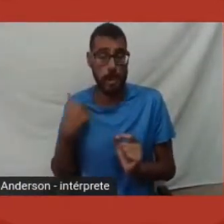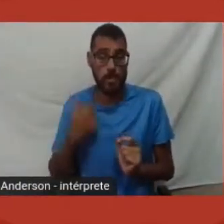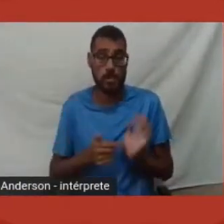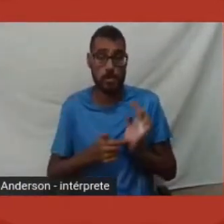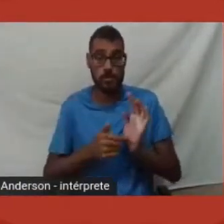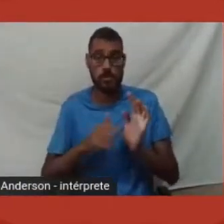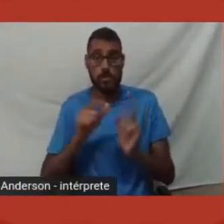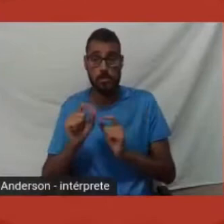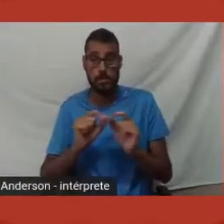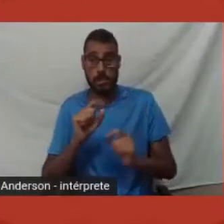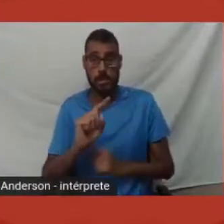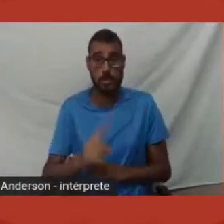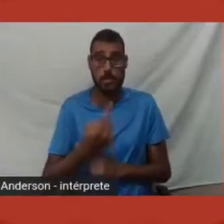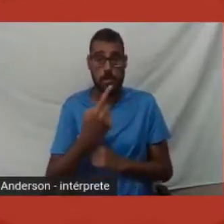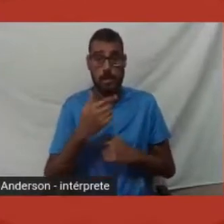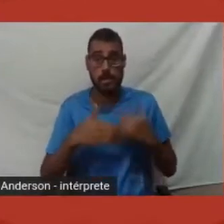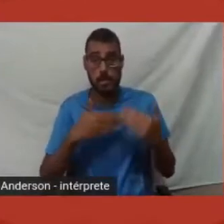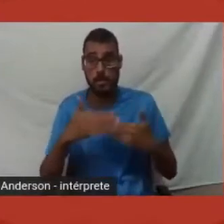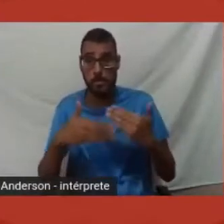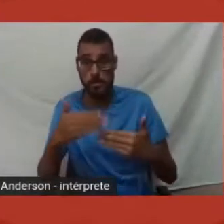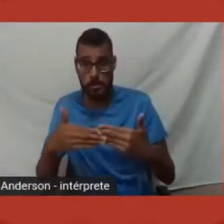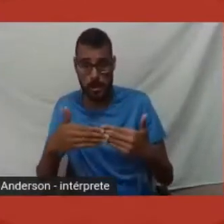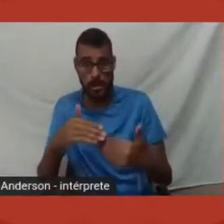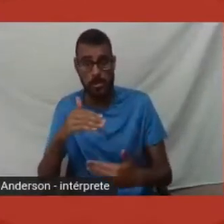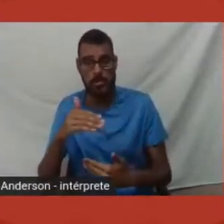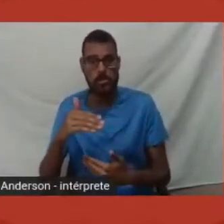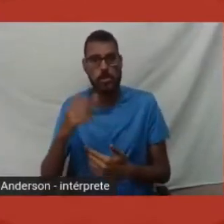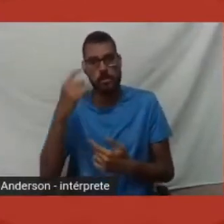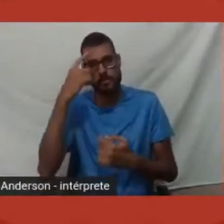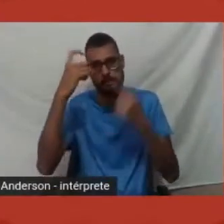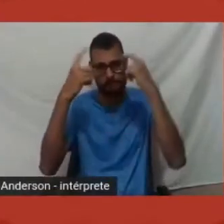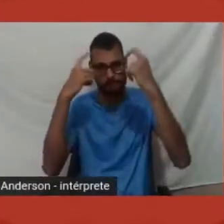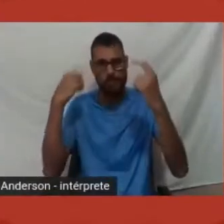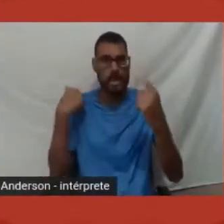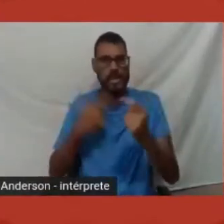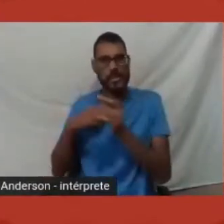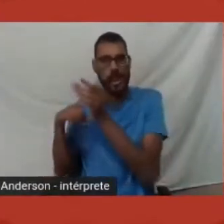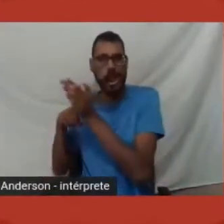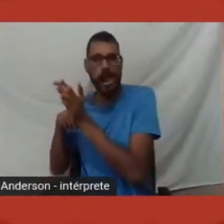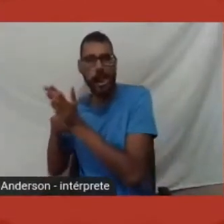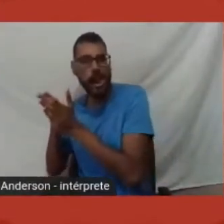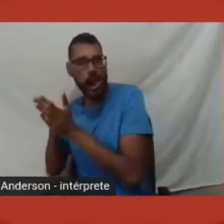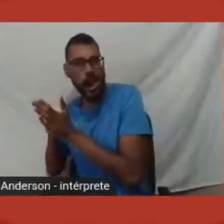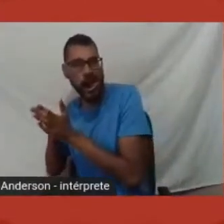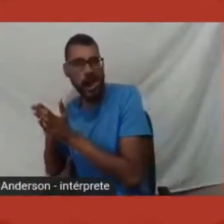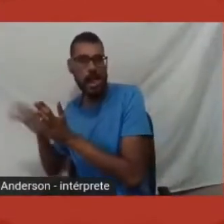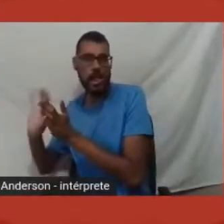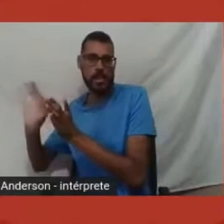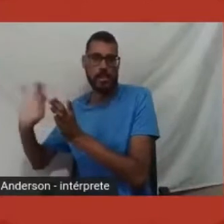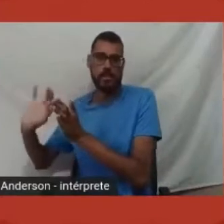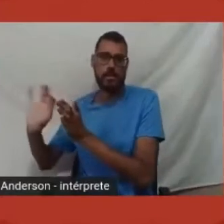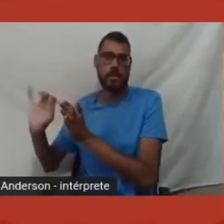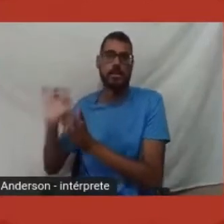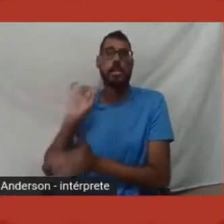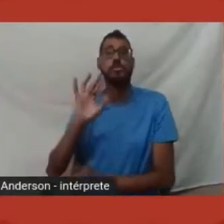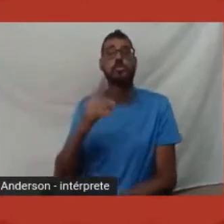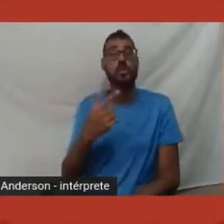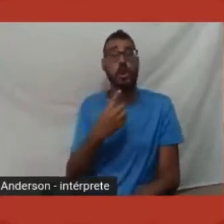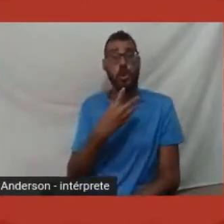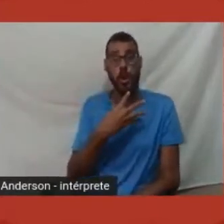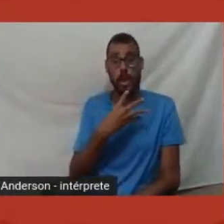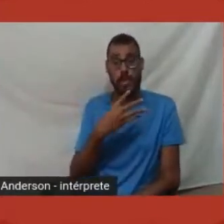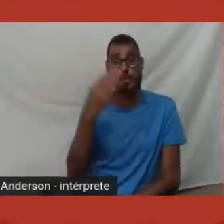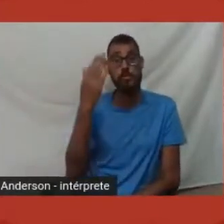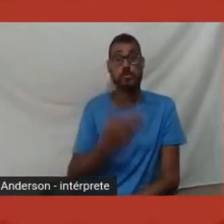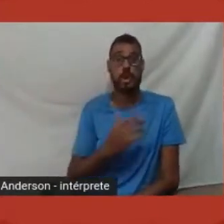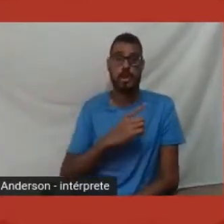primeiro processo, né, de brainstorm é sem consulta, ou seja, é com conhecimento prévio ou